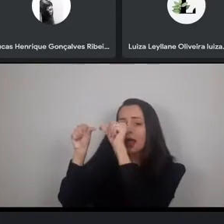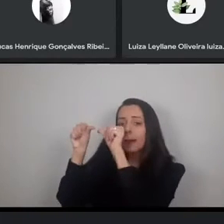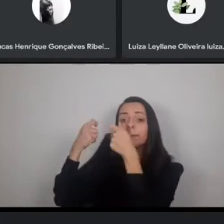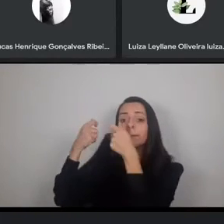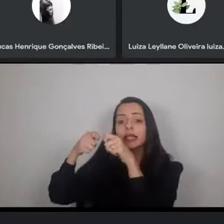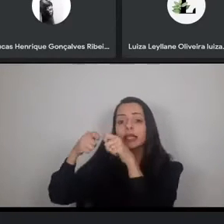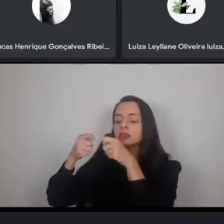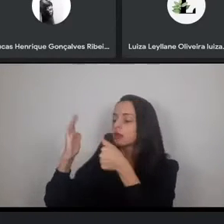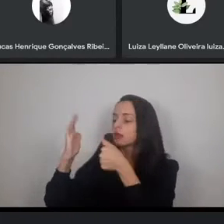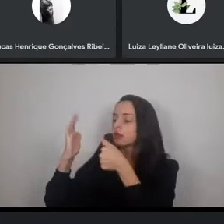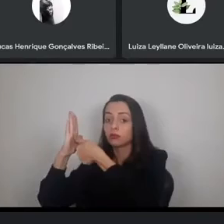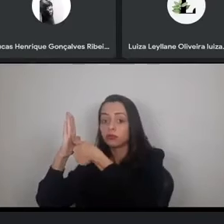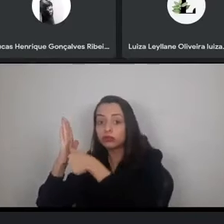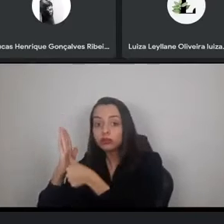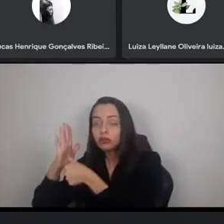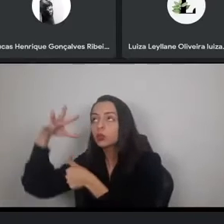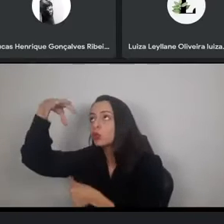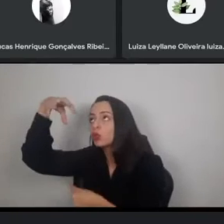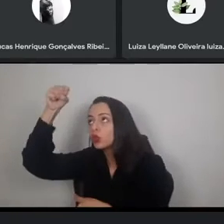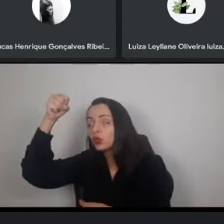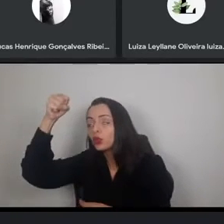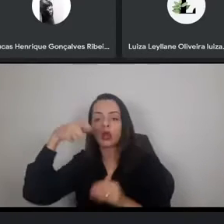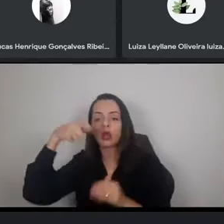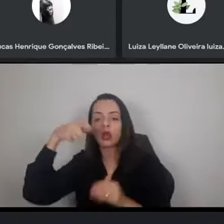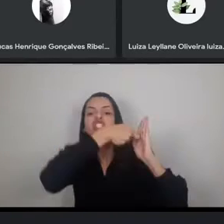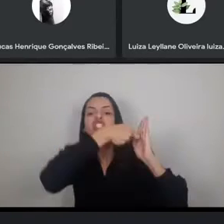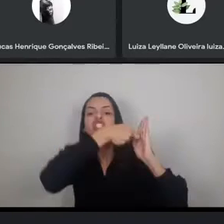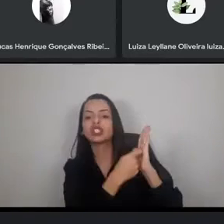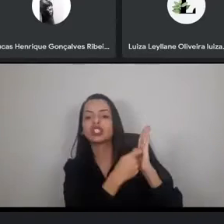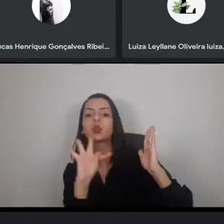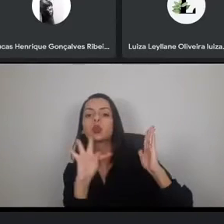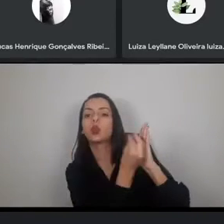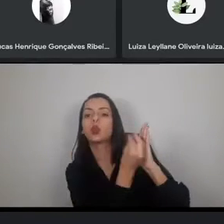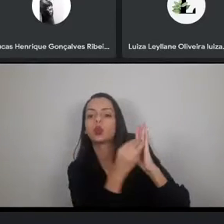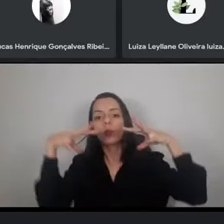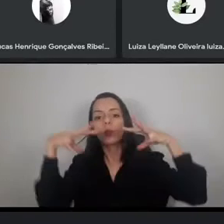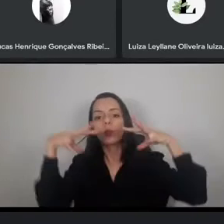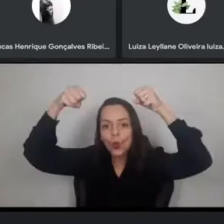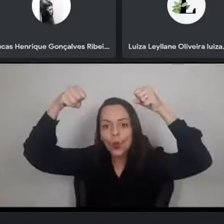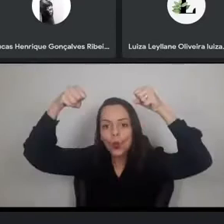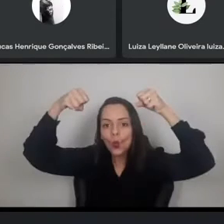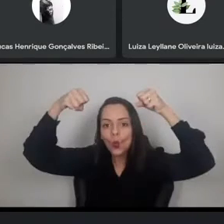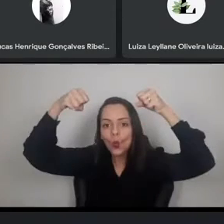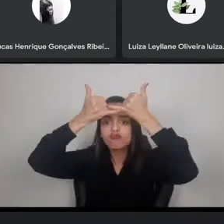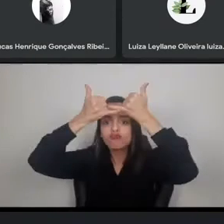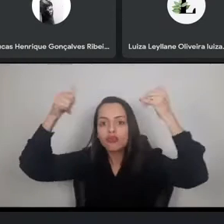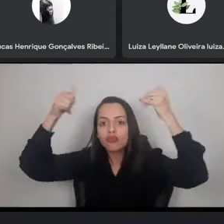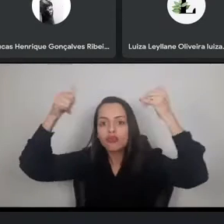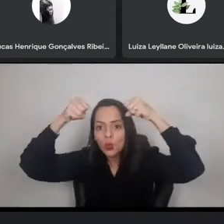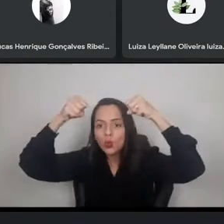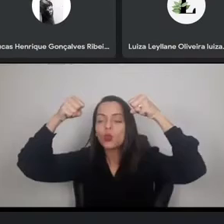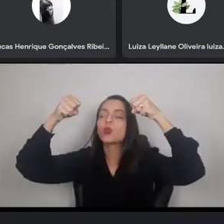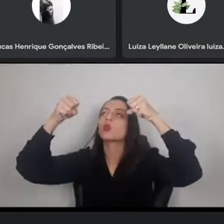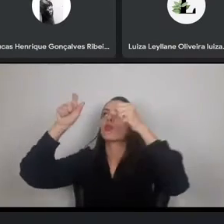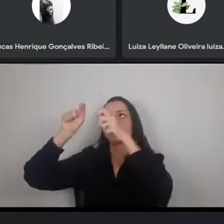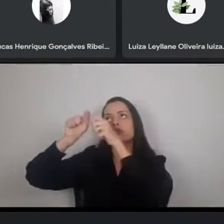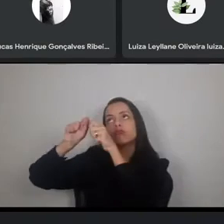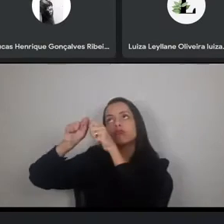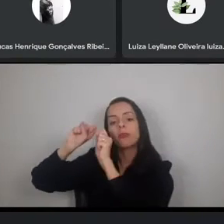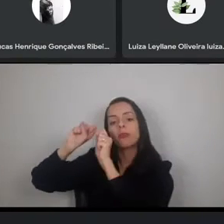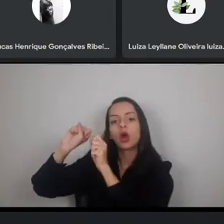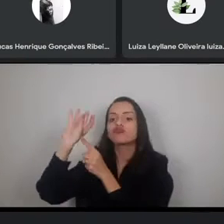são condutora de energia elétrica. No caso, plástico, vidro e até mesmo a porcelana